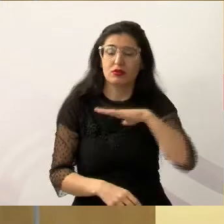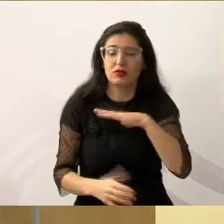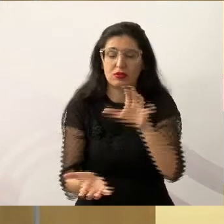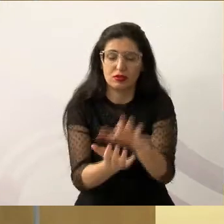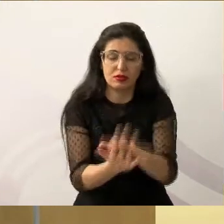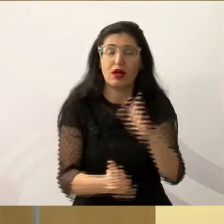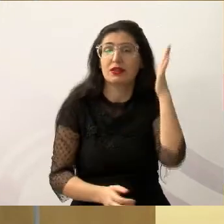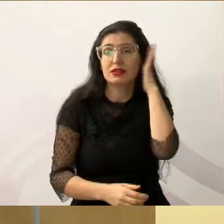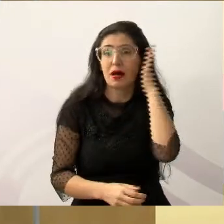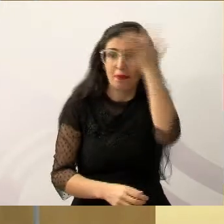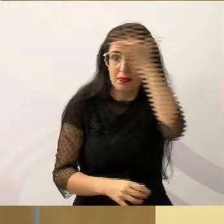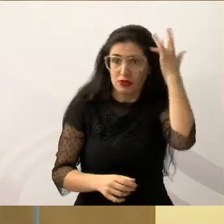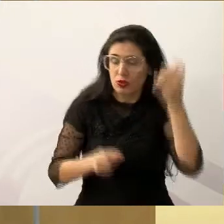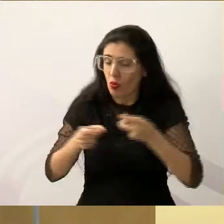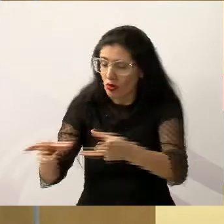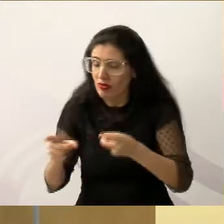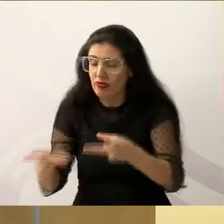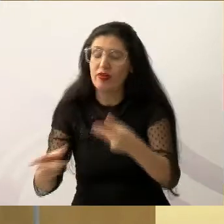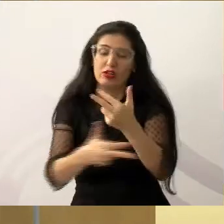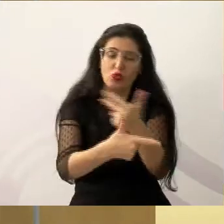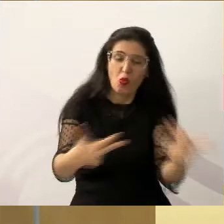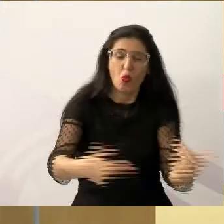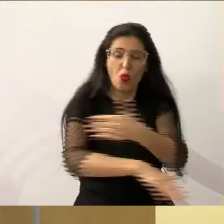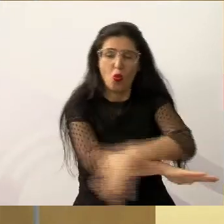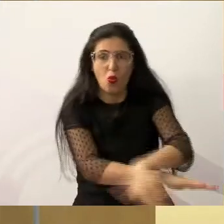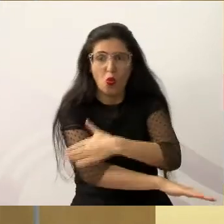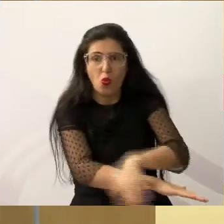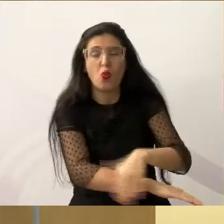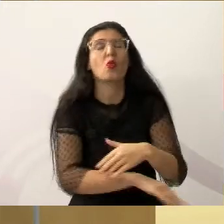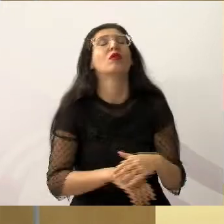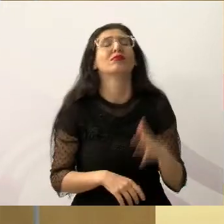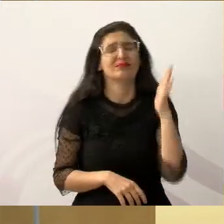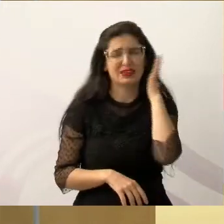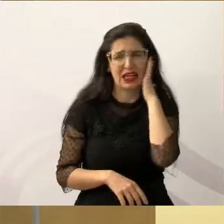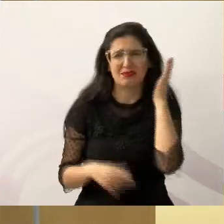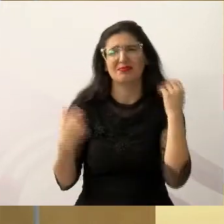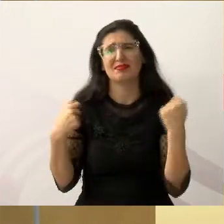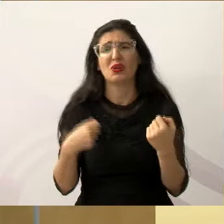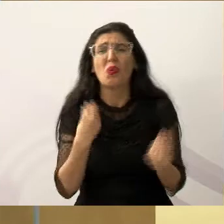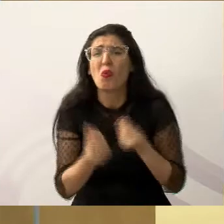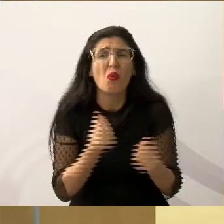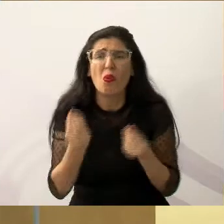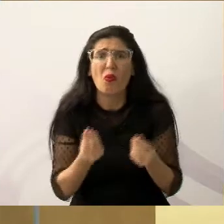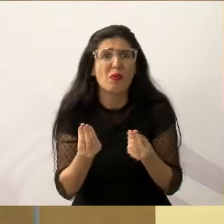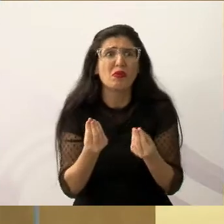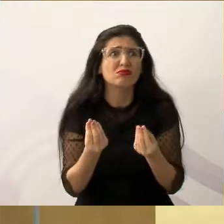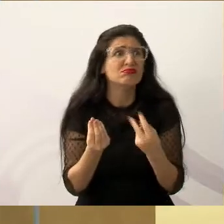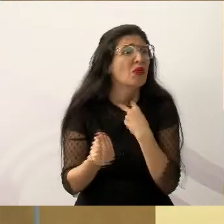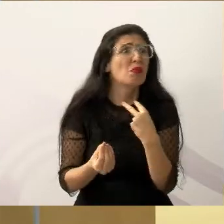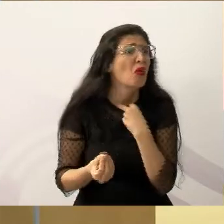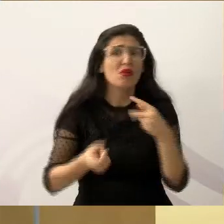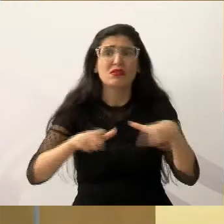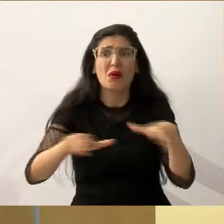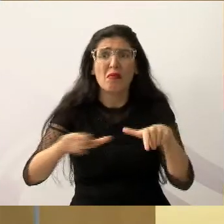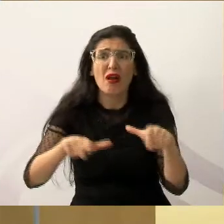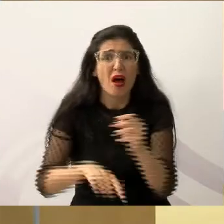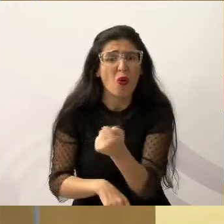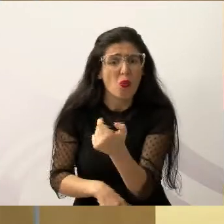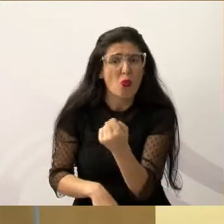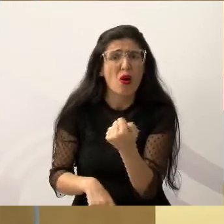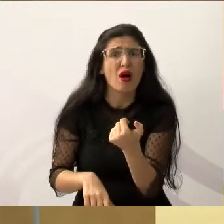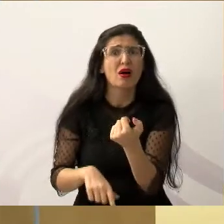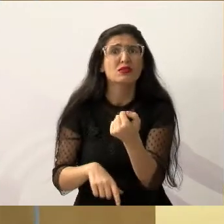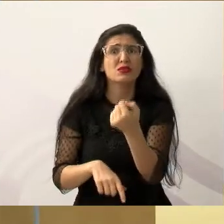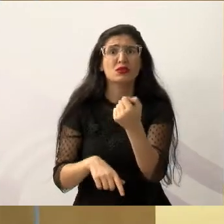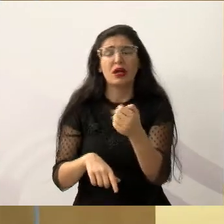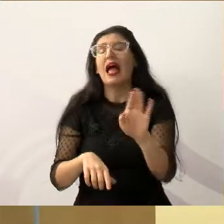os ambulantes dependem das vendas diárias dos seus produtos, insumos, e parados há um mês praticamente, como estão comprando os